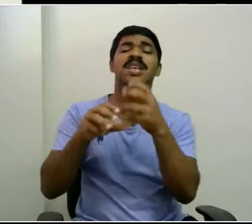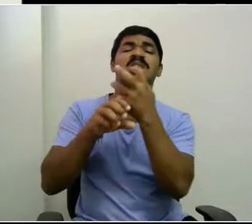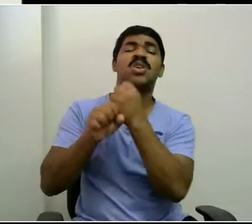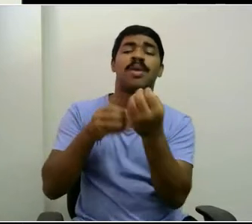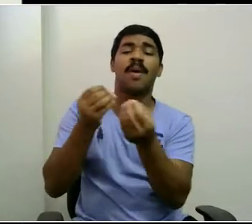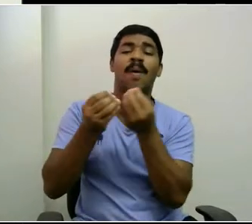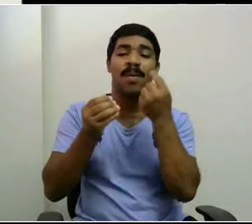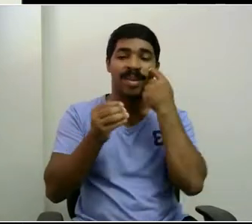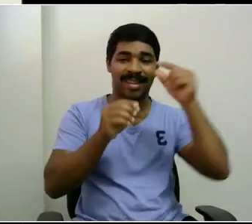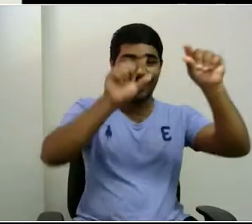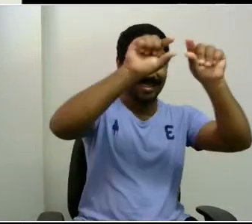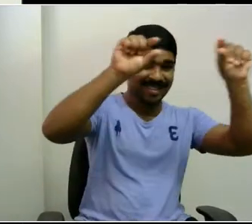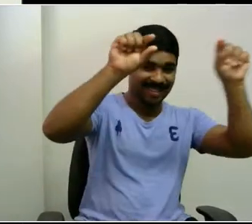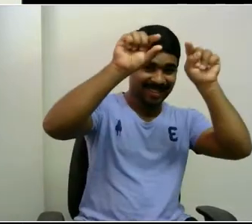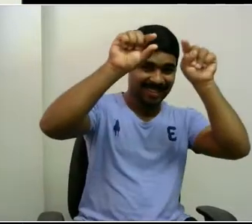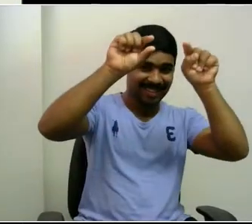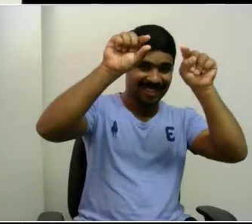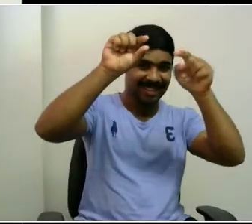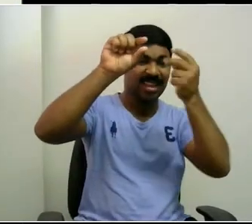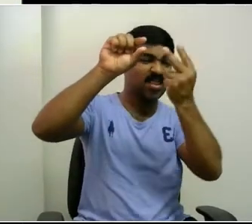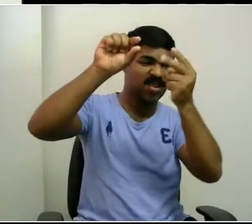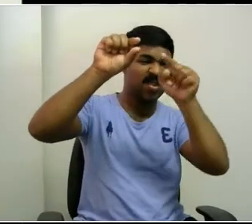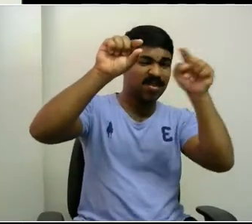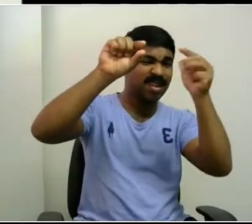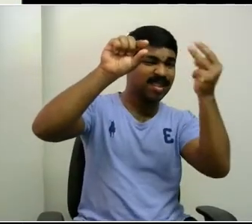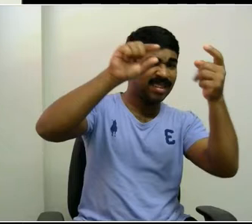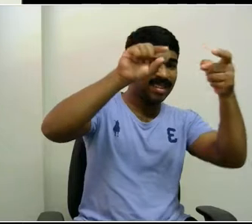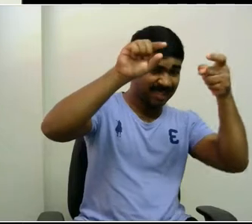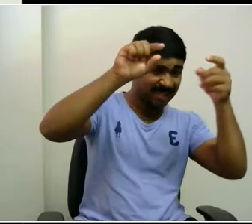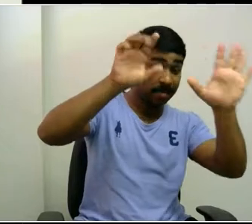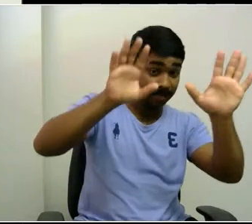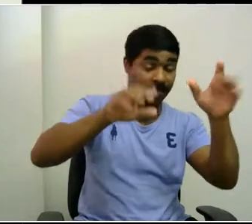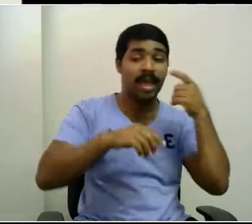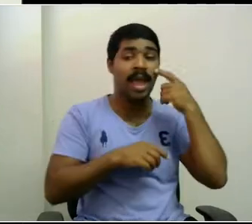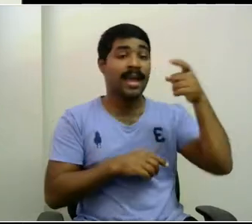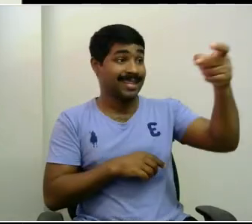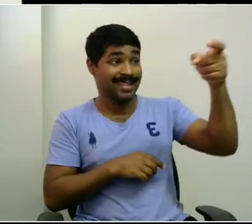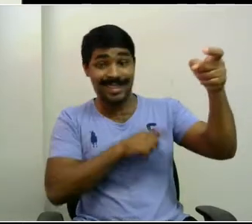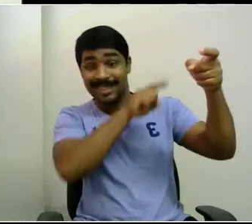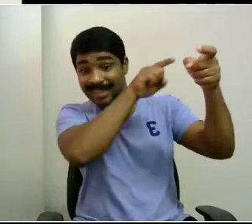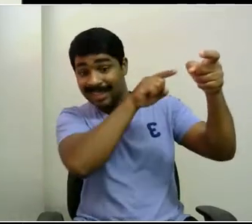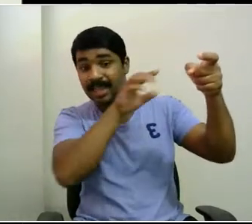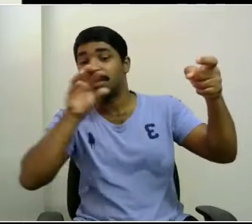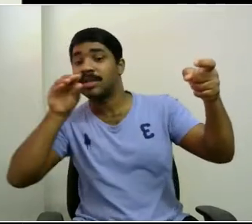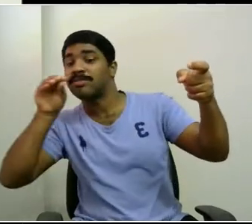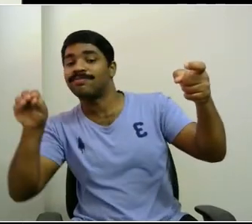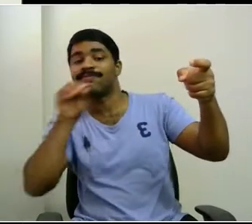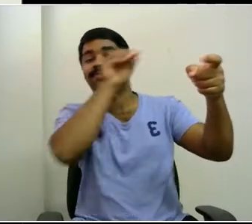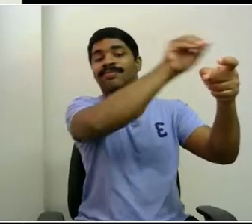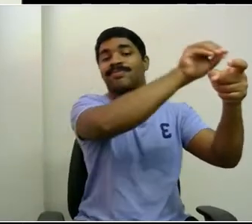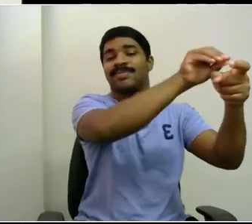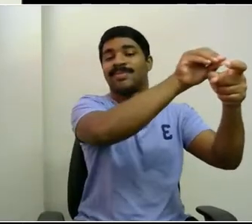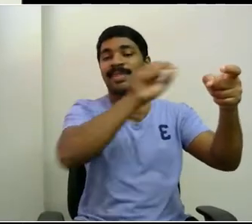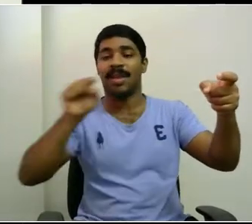tiver x, você vai substituir por 1 menos x na função. Então, 2 menos 3 vezes o x. Só que